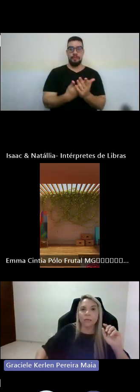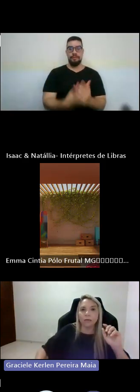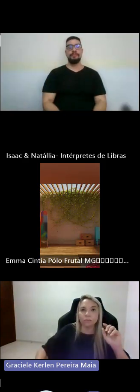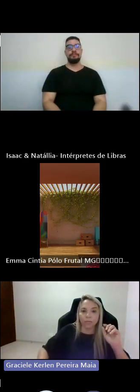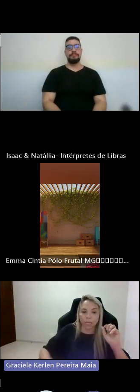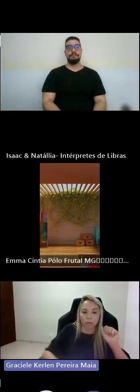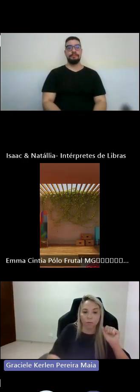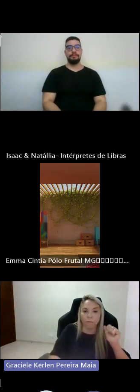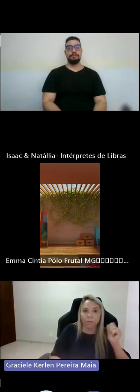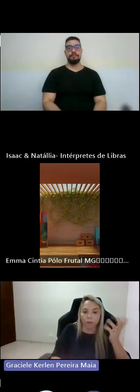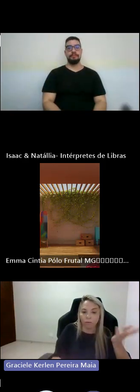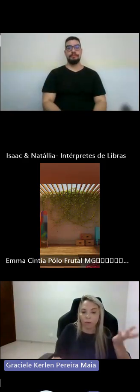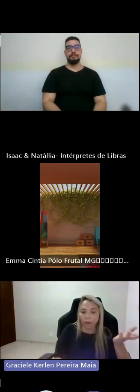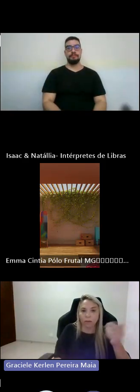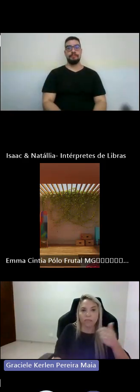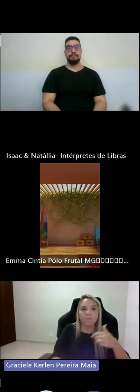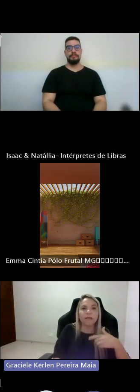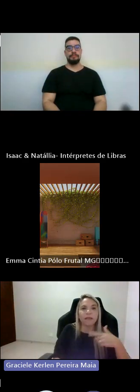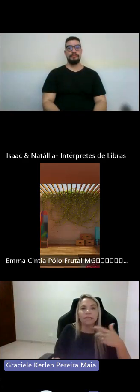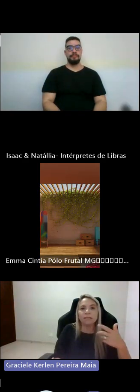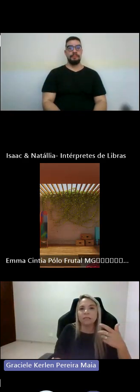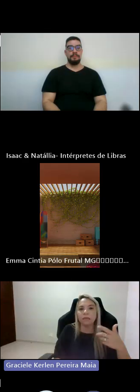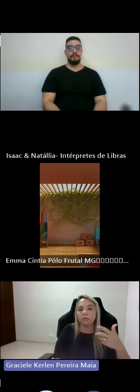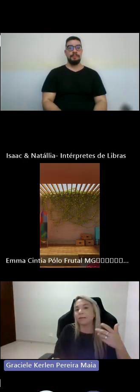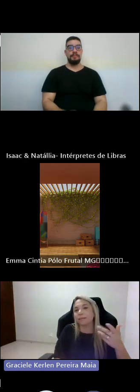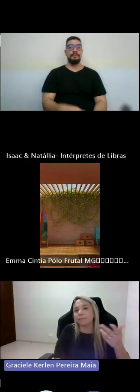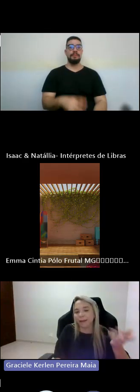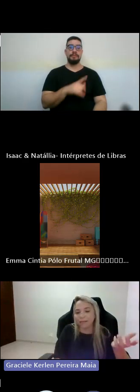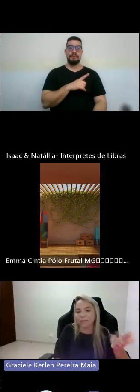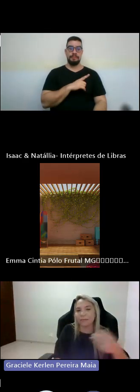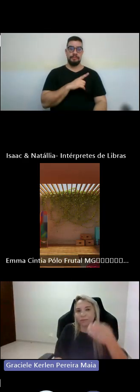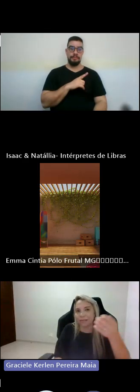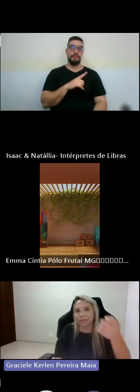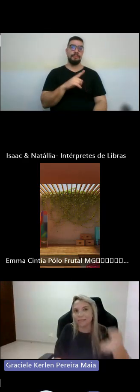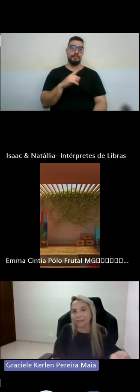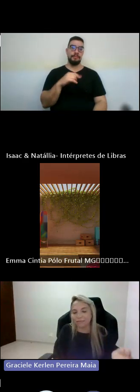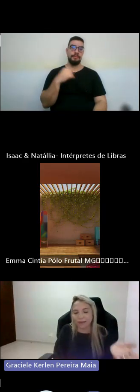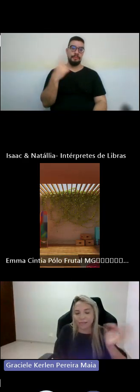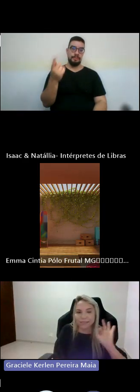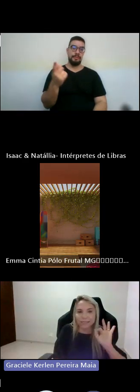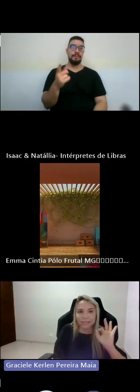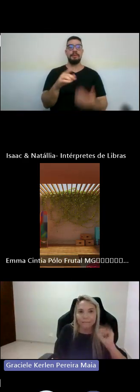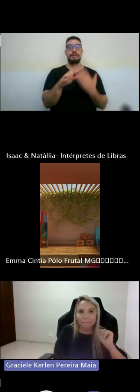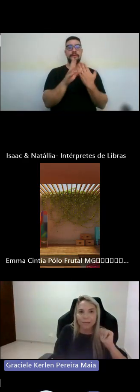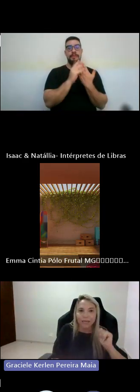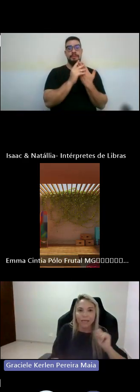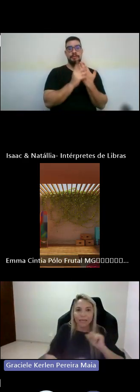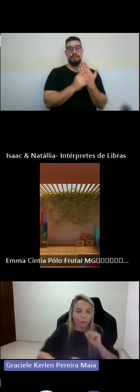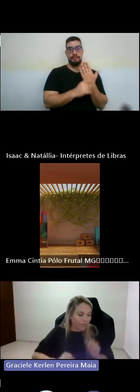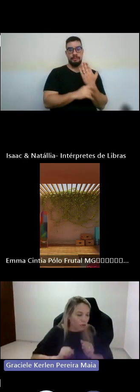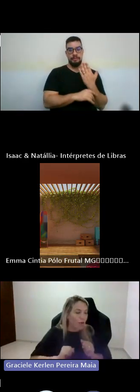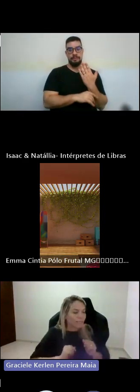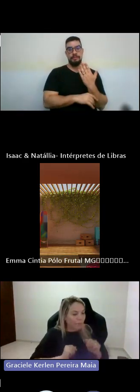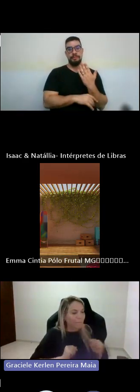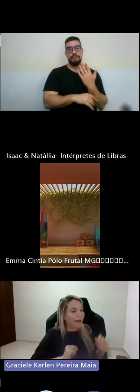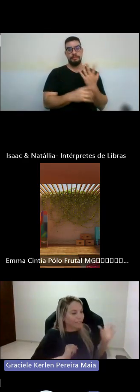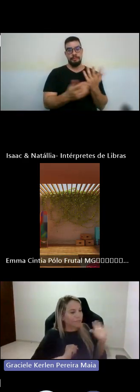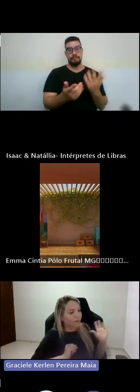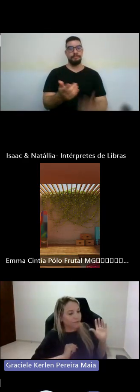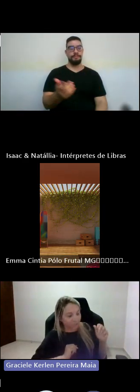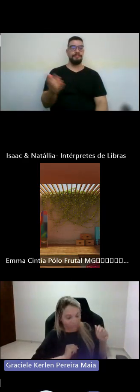Aqui eu tenho as referências que, até mais, mas eu usei essas referências aí. E eu tenho um